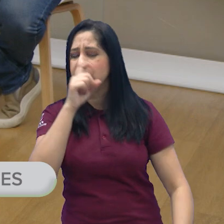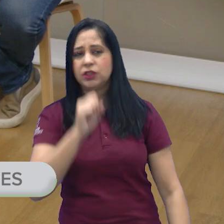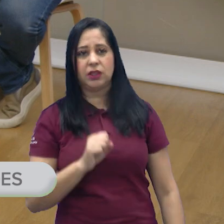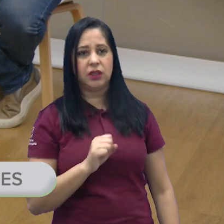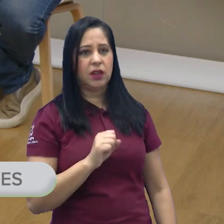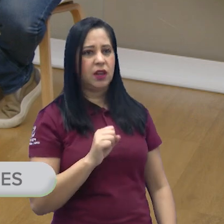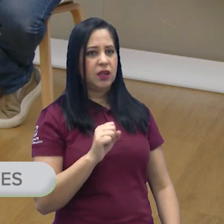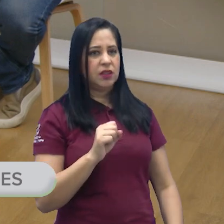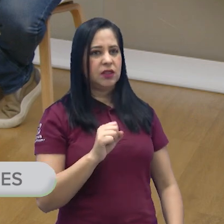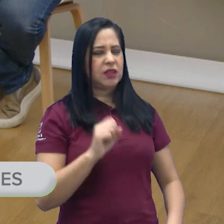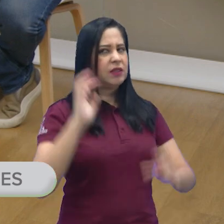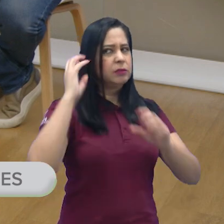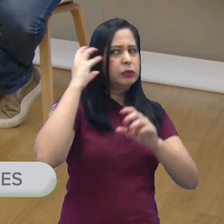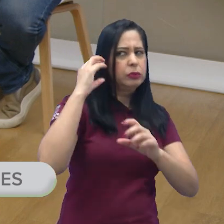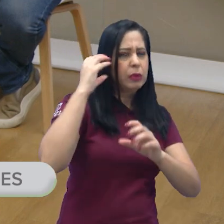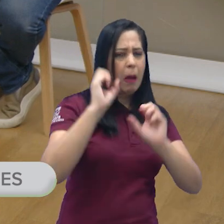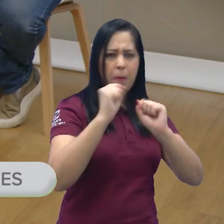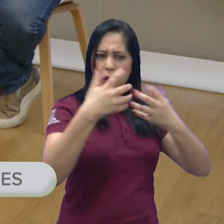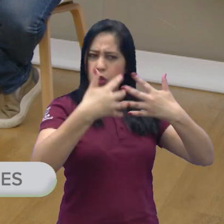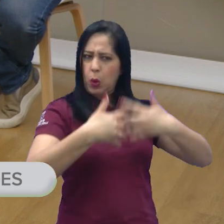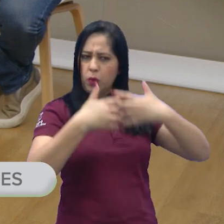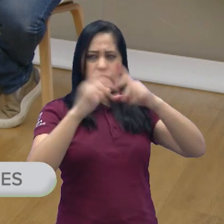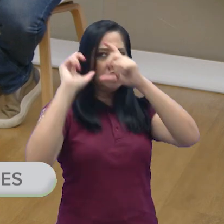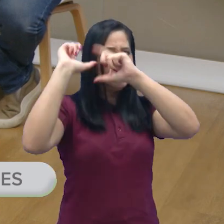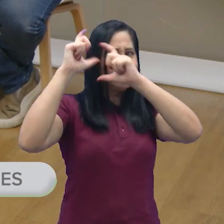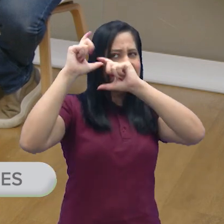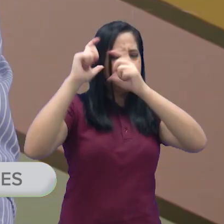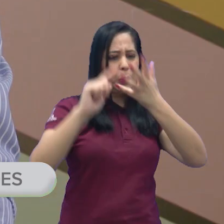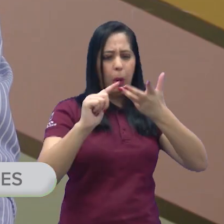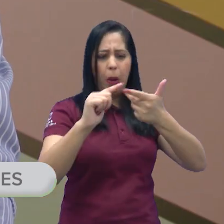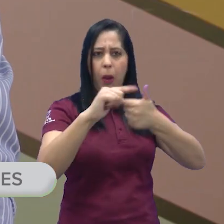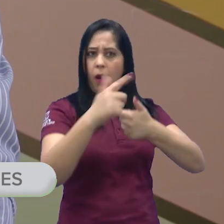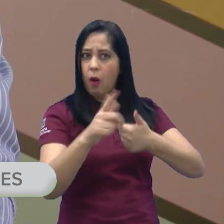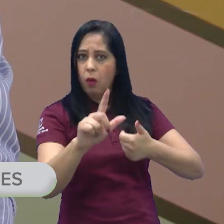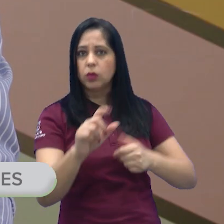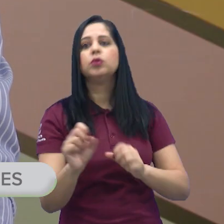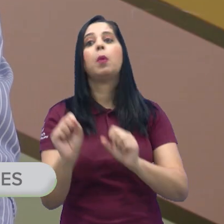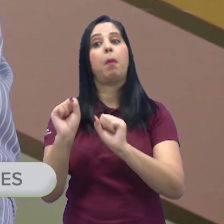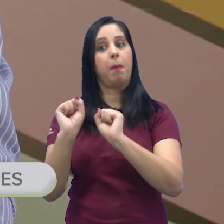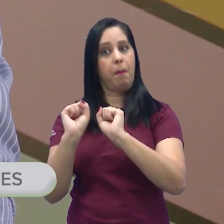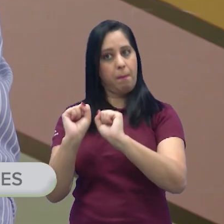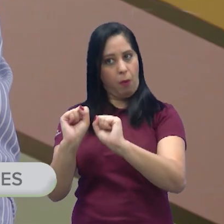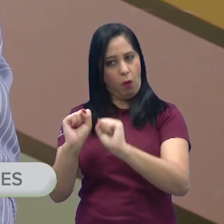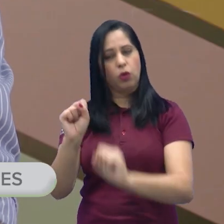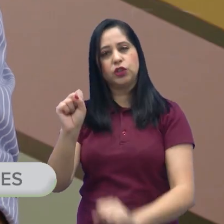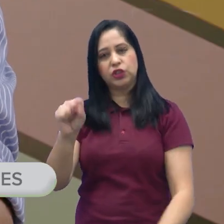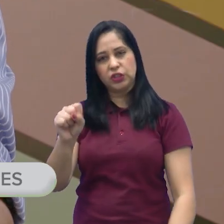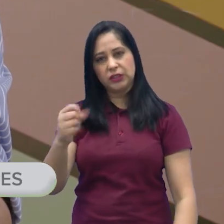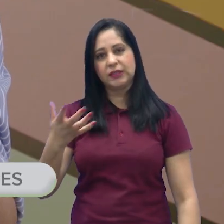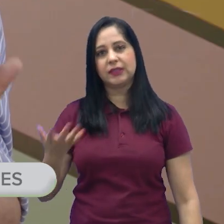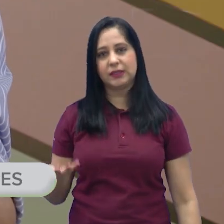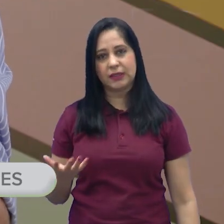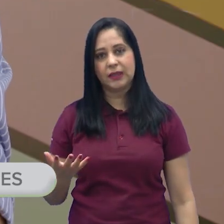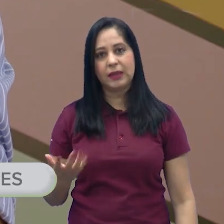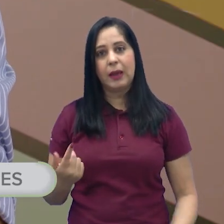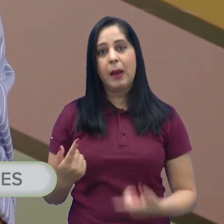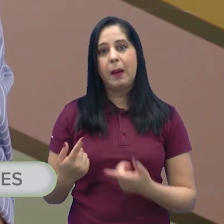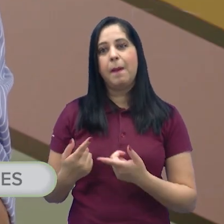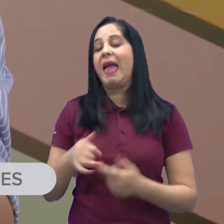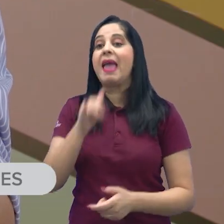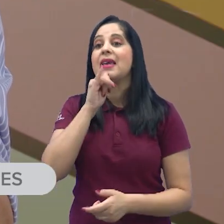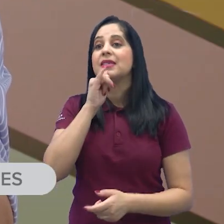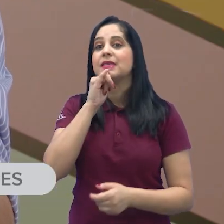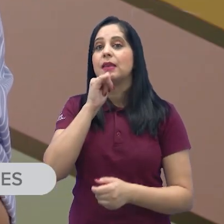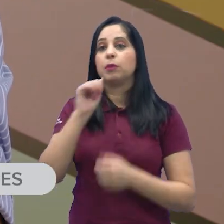outros transtornos mentais? Sim, pode. Como o transtorno bipolar, por